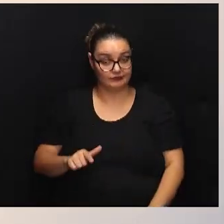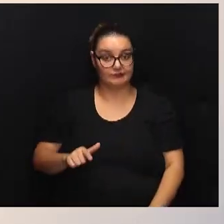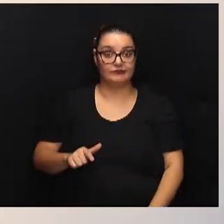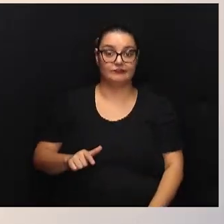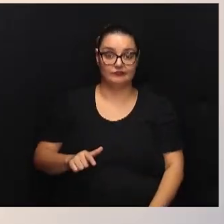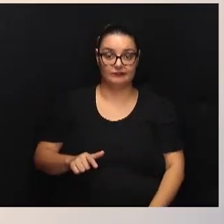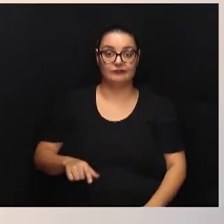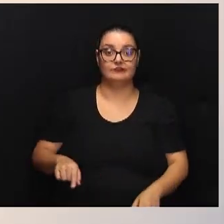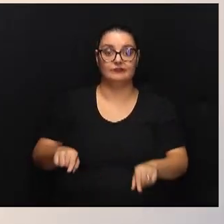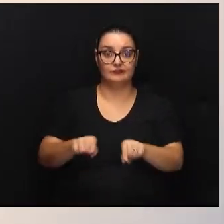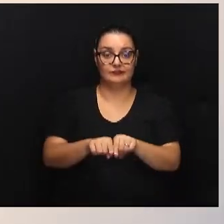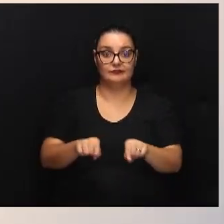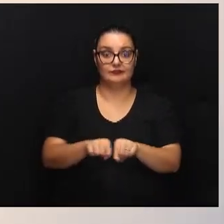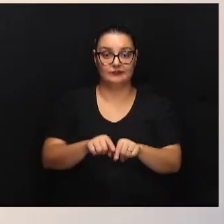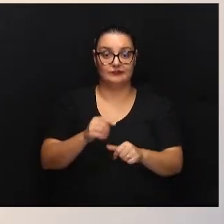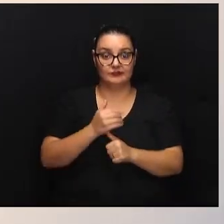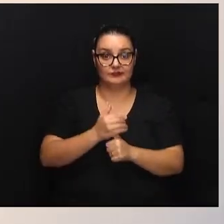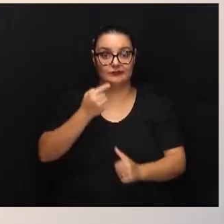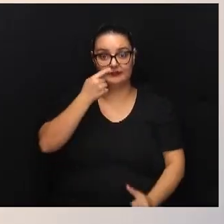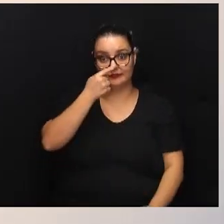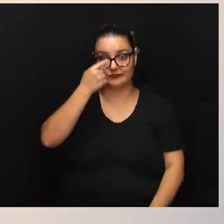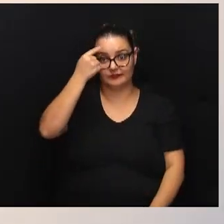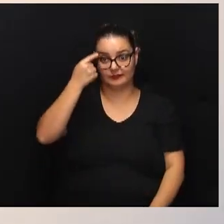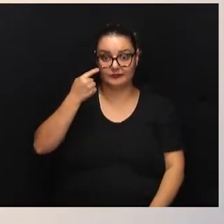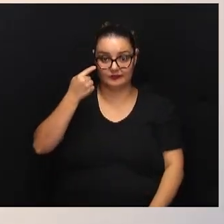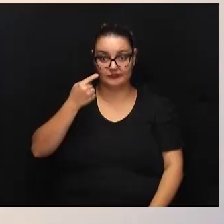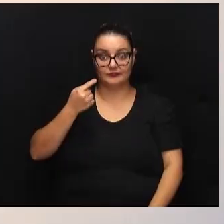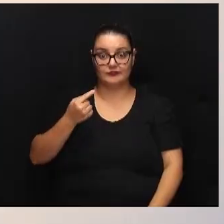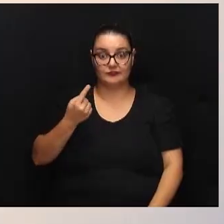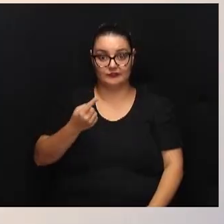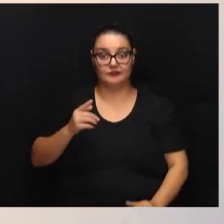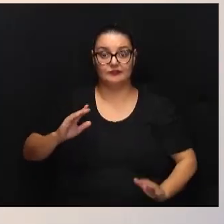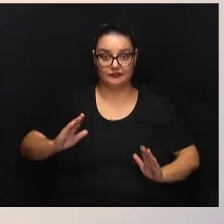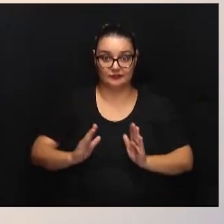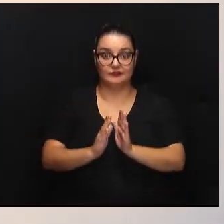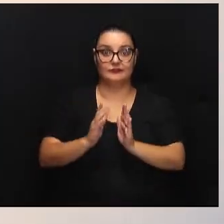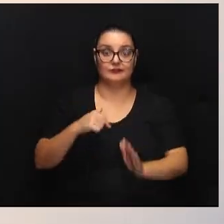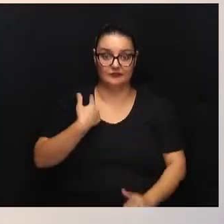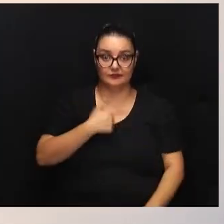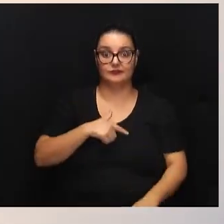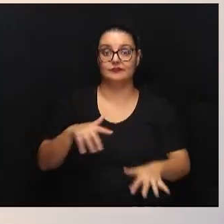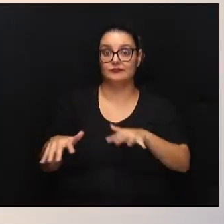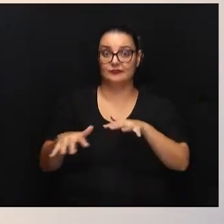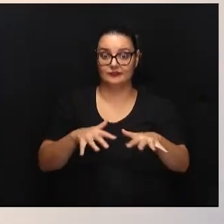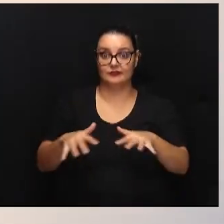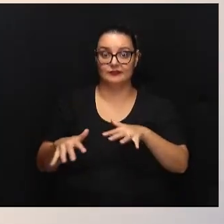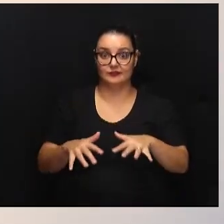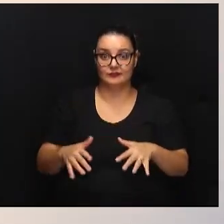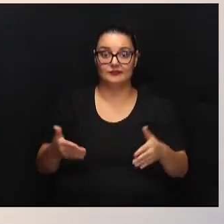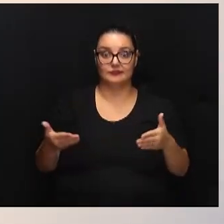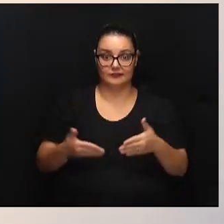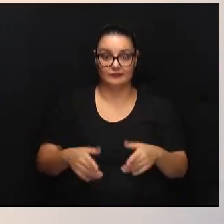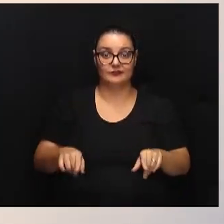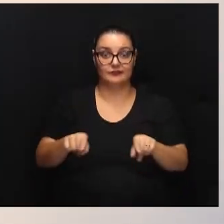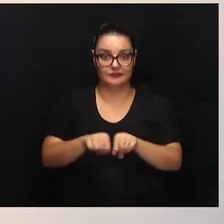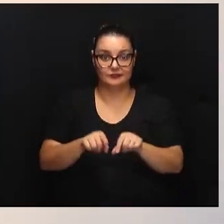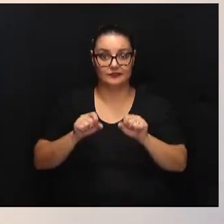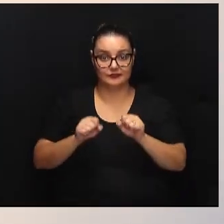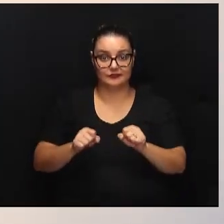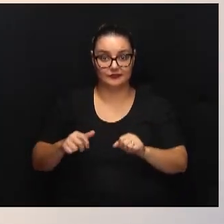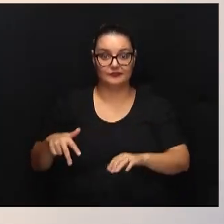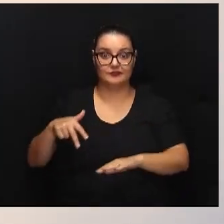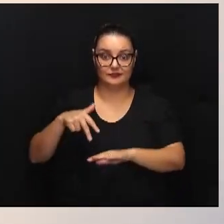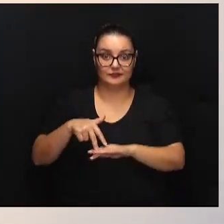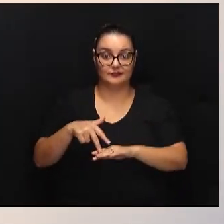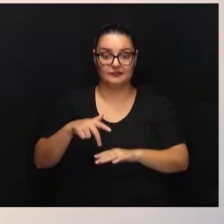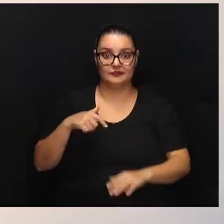sendo perseguidas e perseguidos, inclusive o mandato da Paola, que foi um dos enfrentamentos do nosso movimento, para